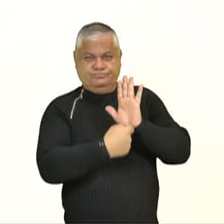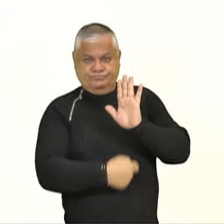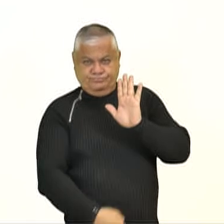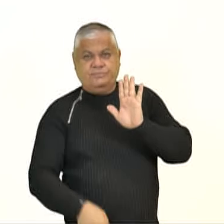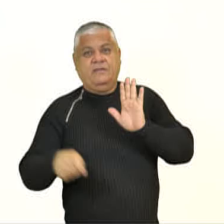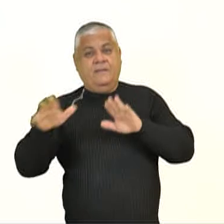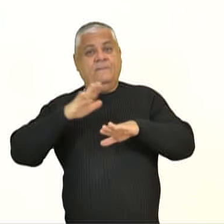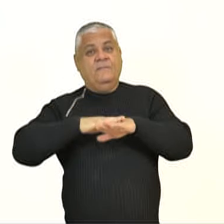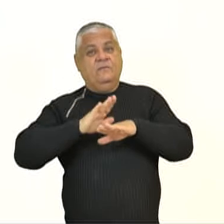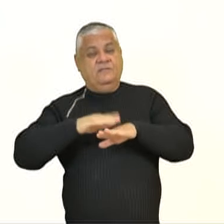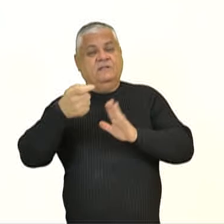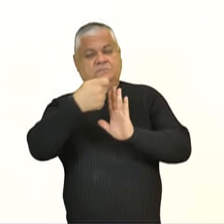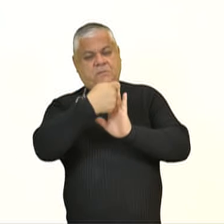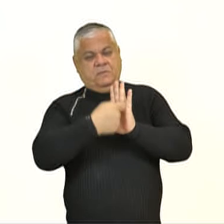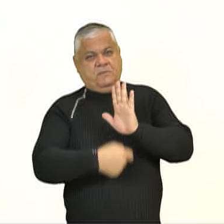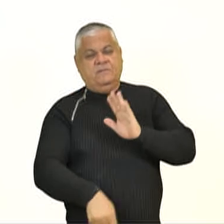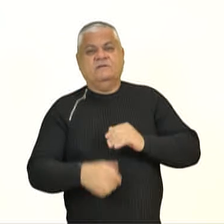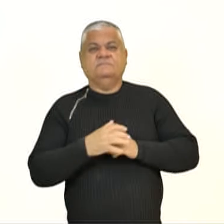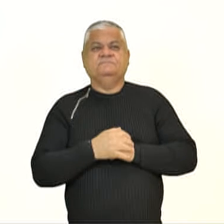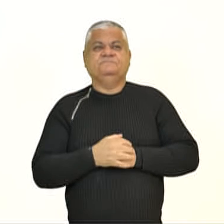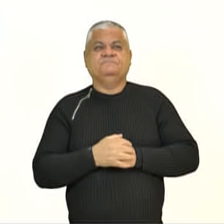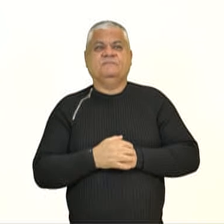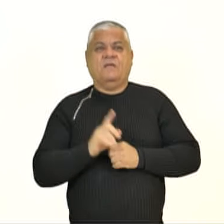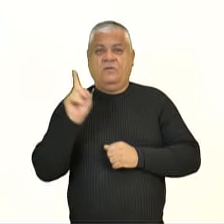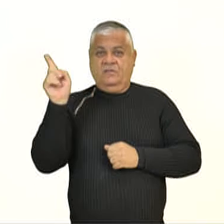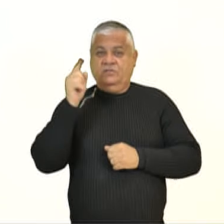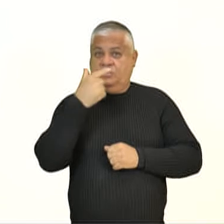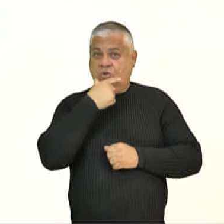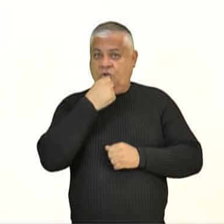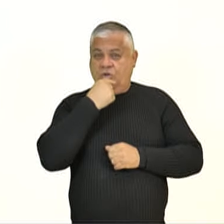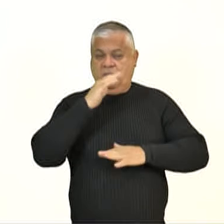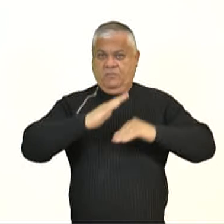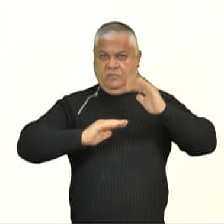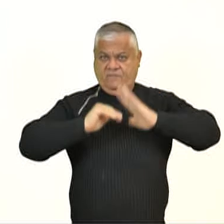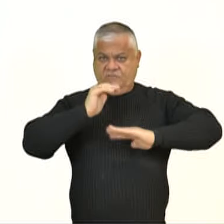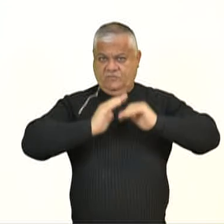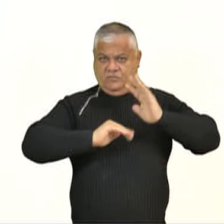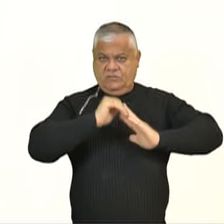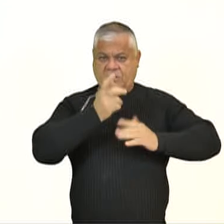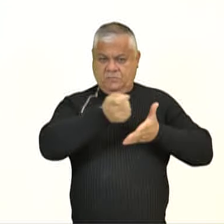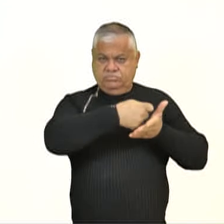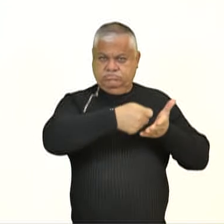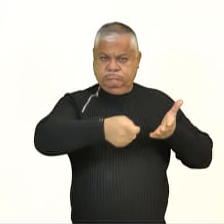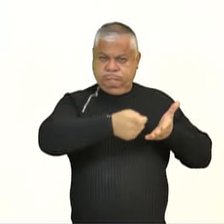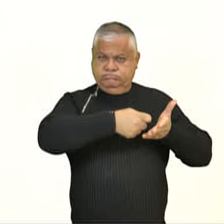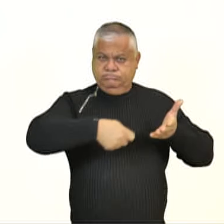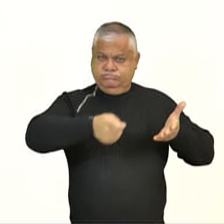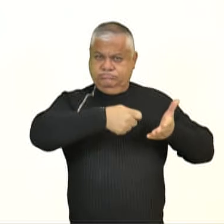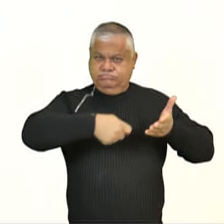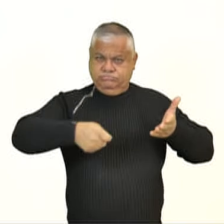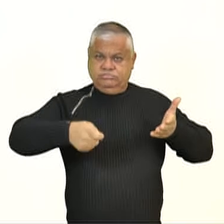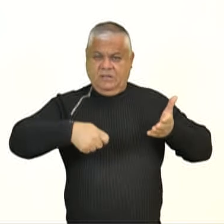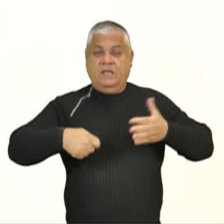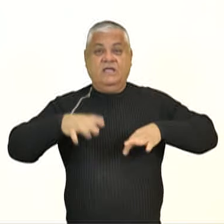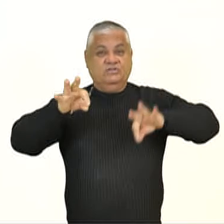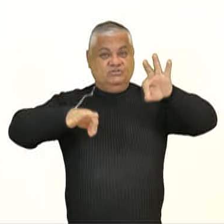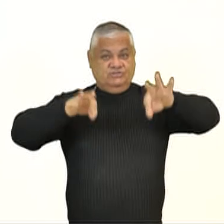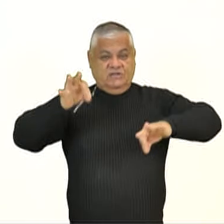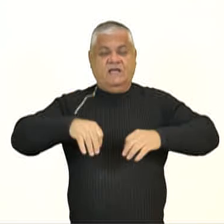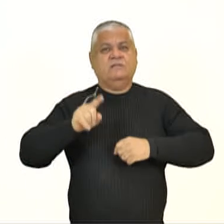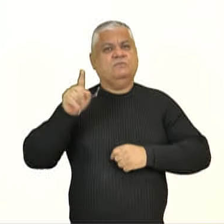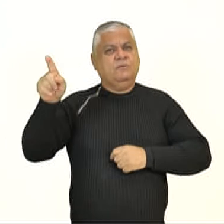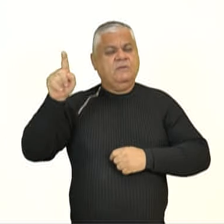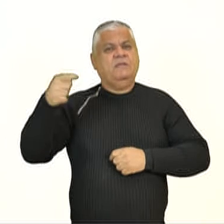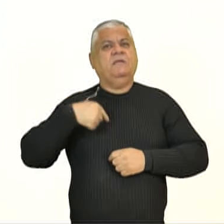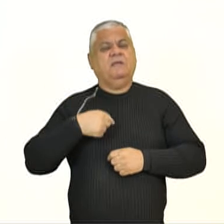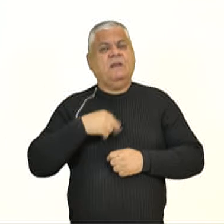de 1500. O dramaturgo é um profissional que escreve peças para teatro, o escritor, é considerado